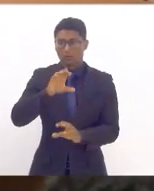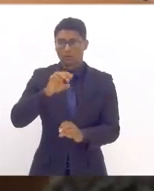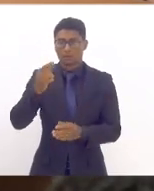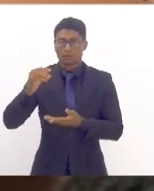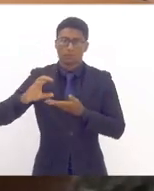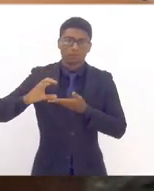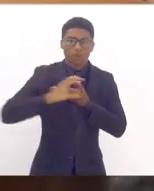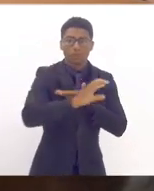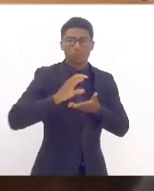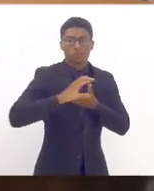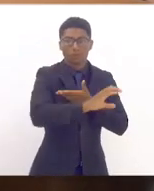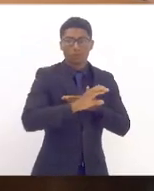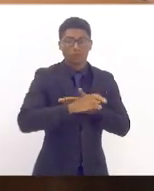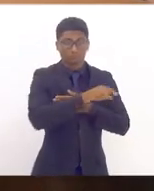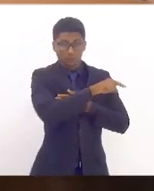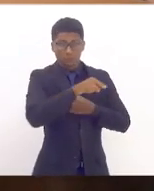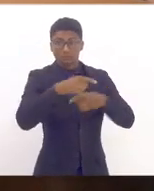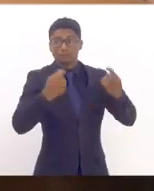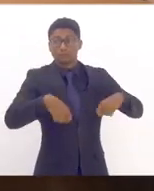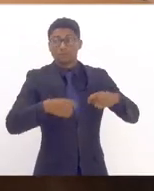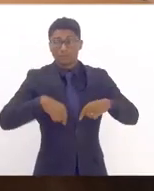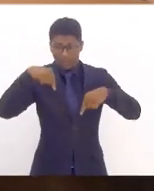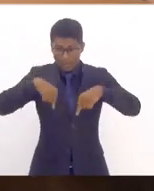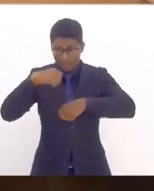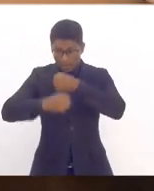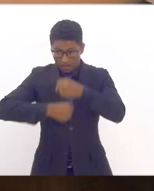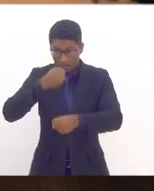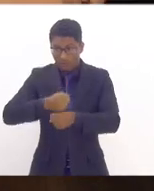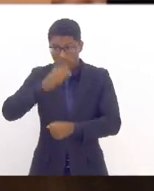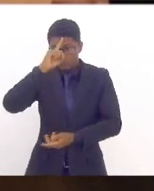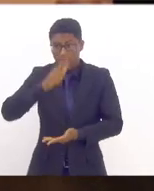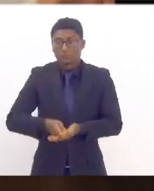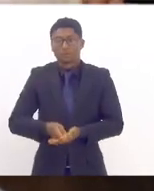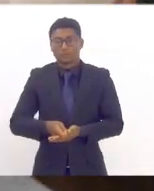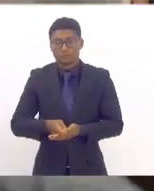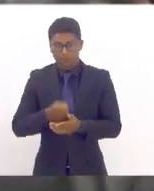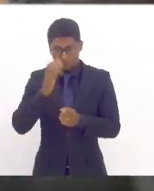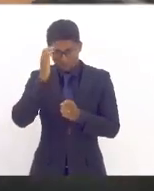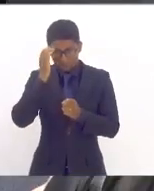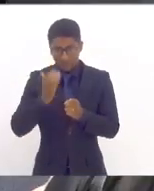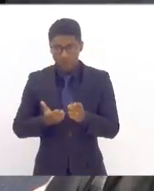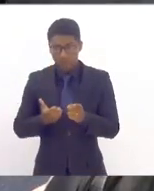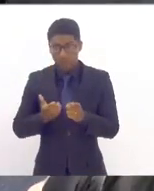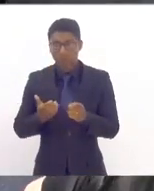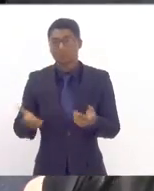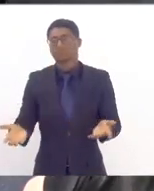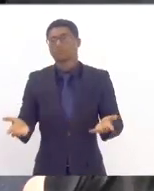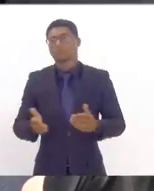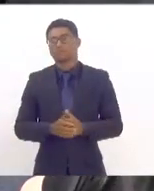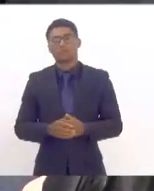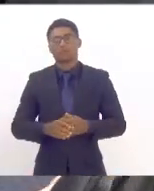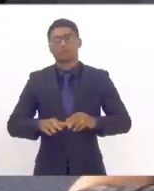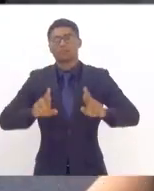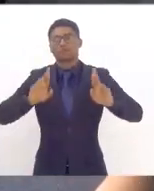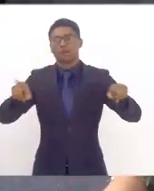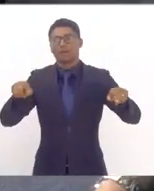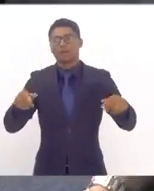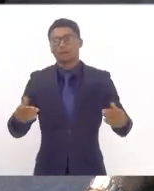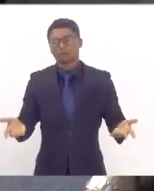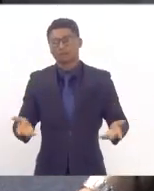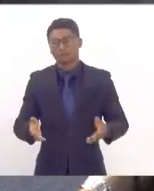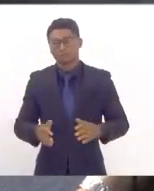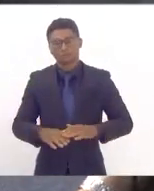tem que decidir esse ano princípio deu para você entendeu uma coisa distinta da outra então